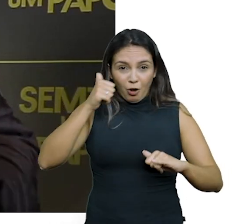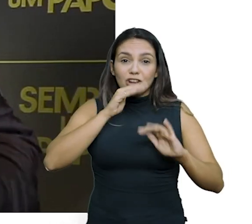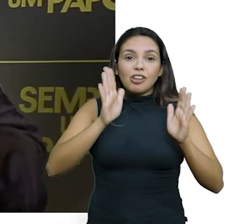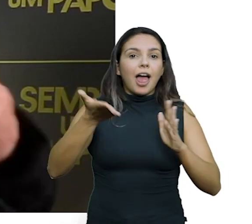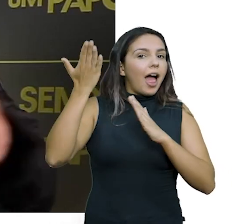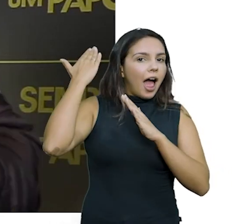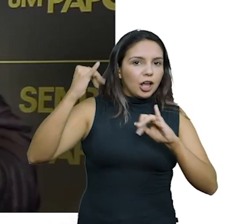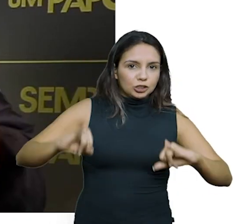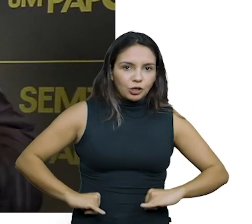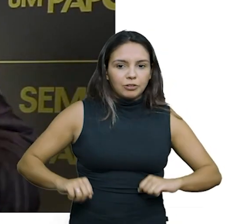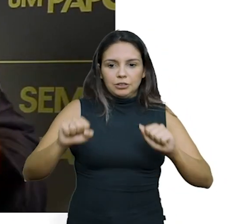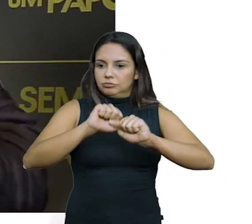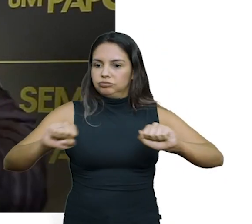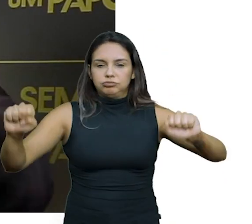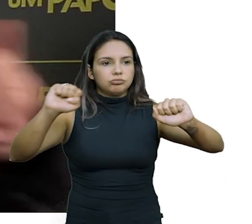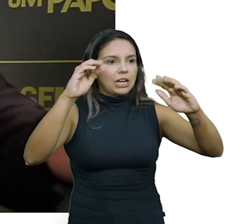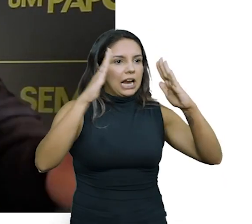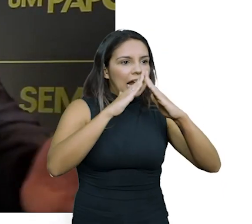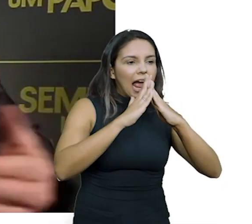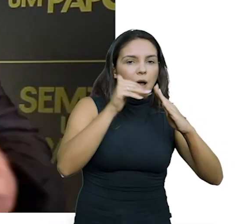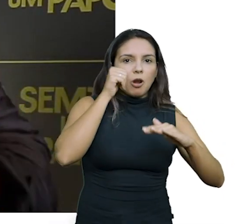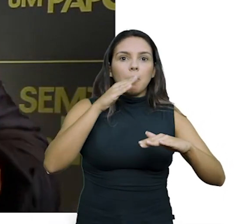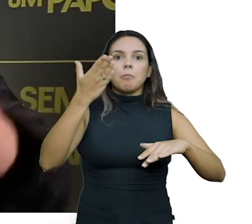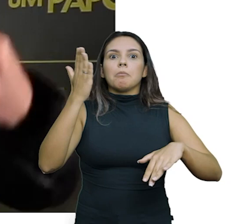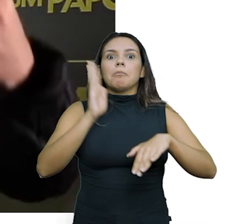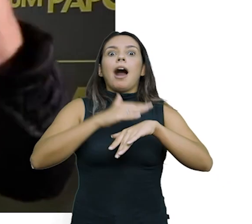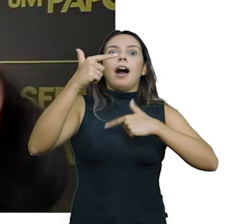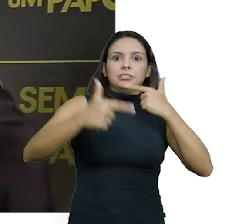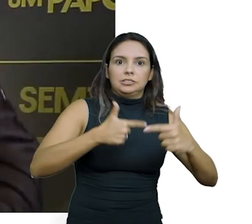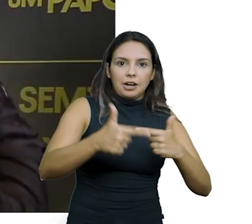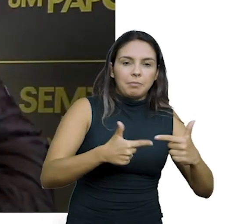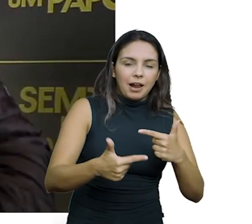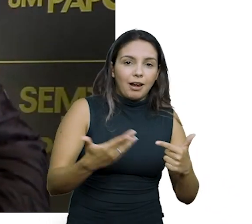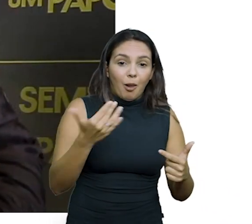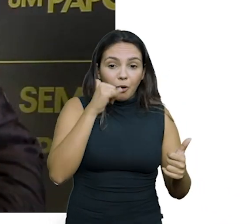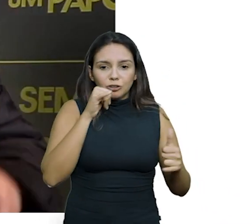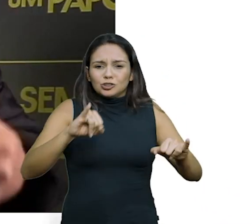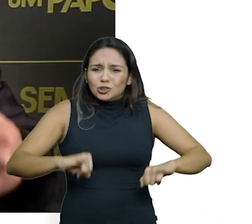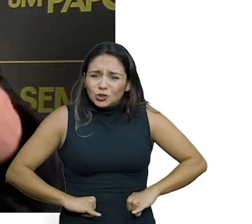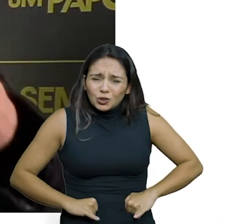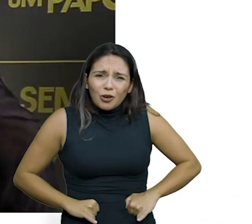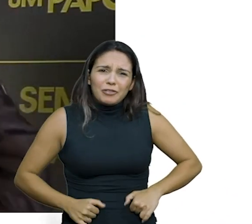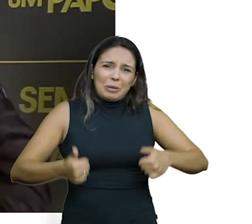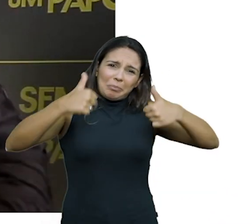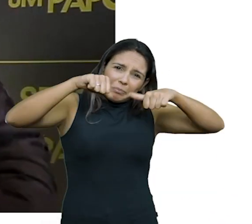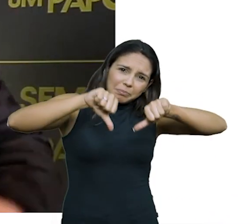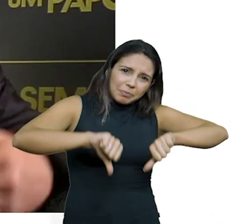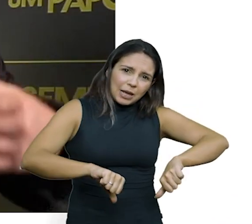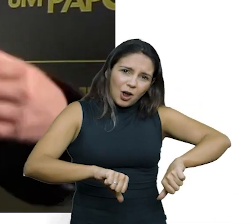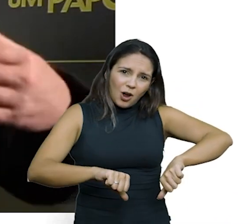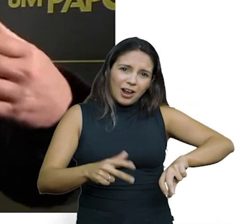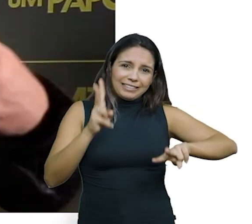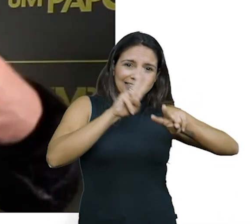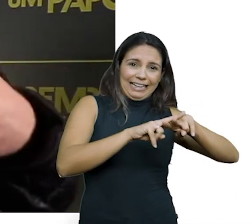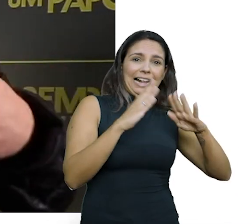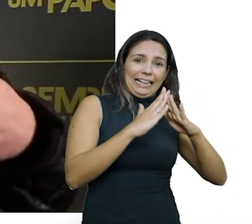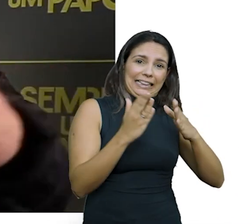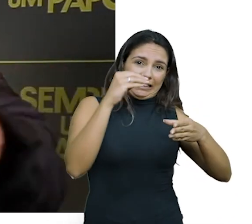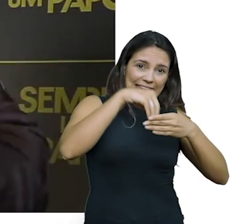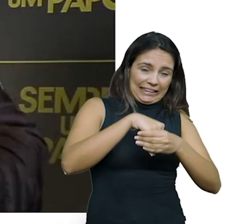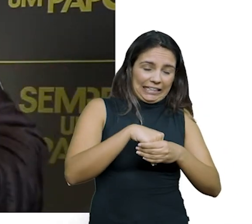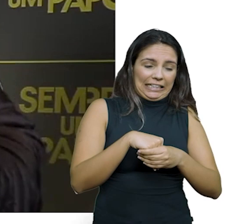afazeres domésticos em proporção desigual ao homem, sofrendo mais ainda, trancada dentro de casa.